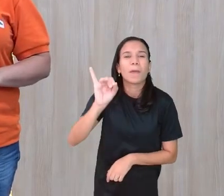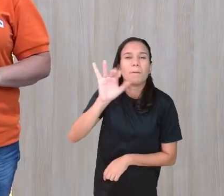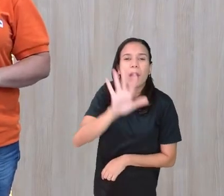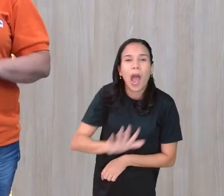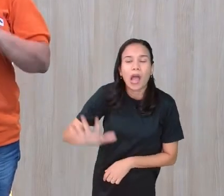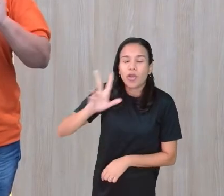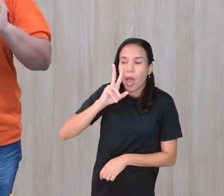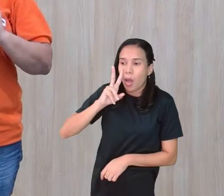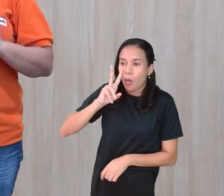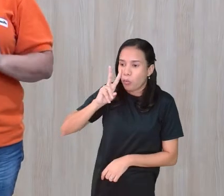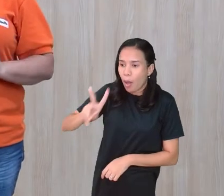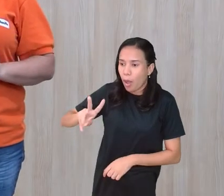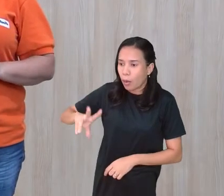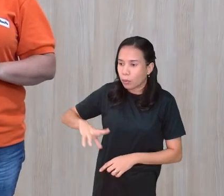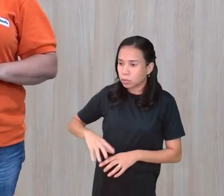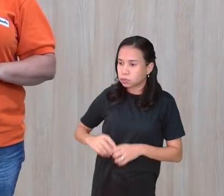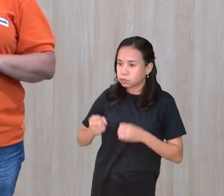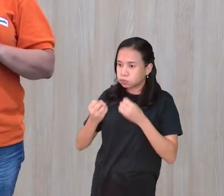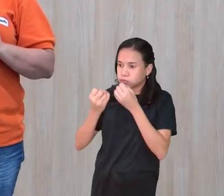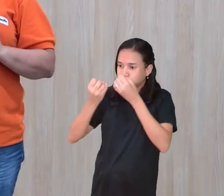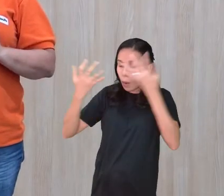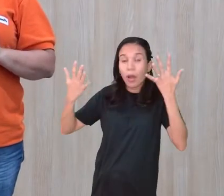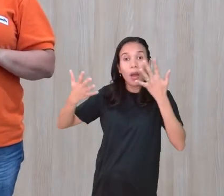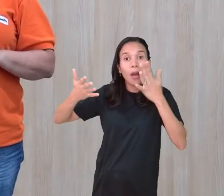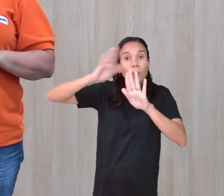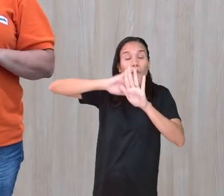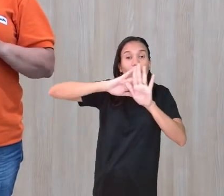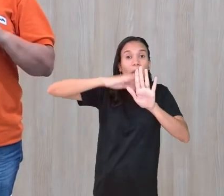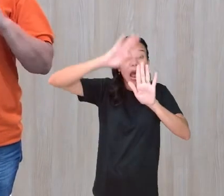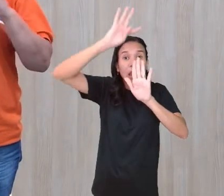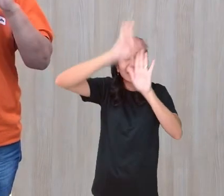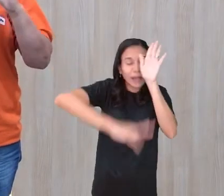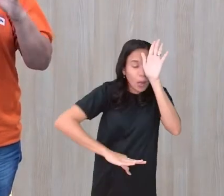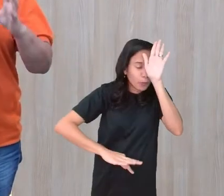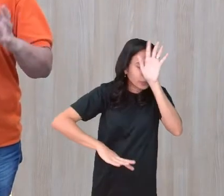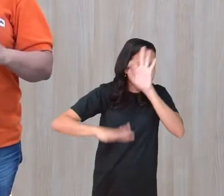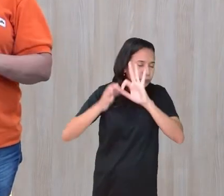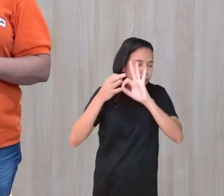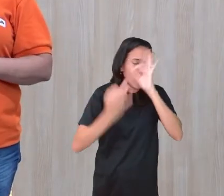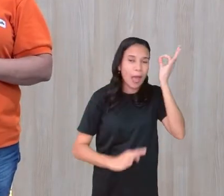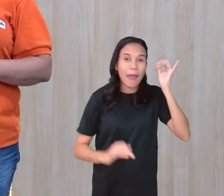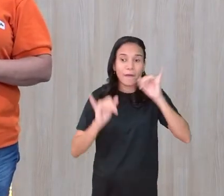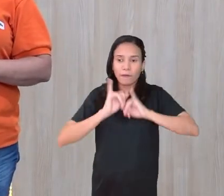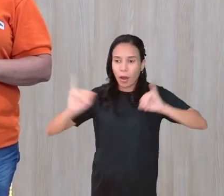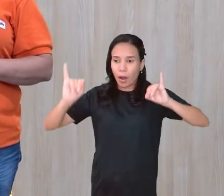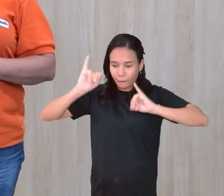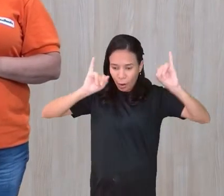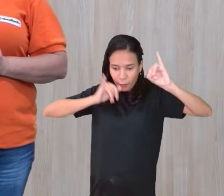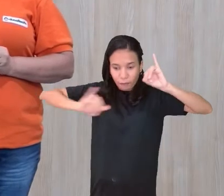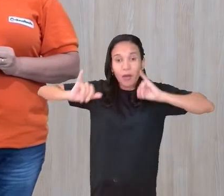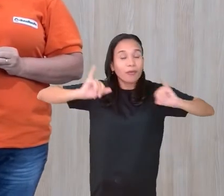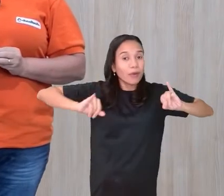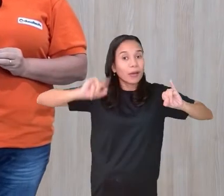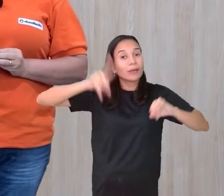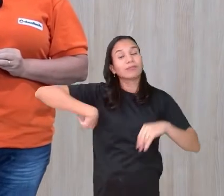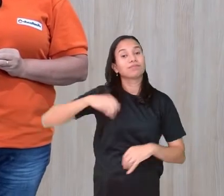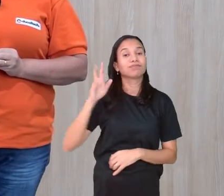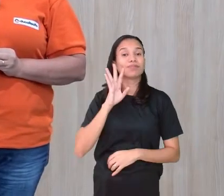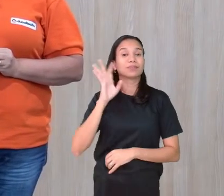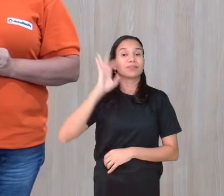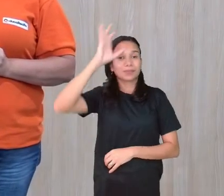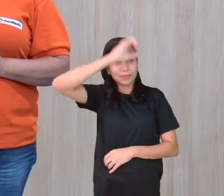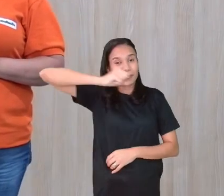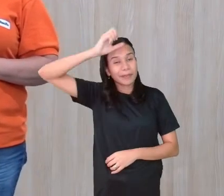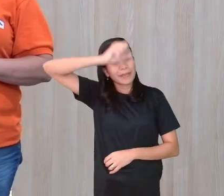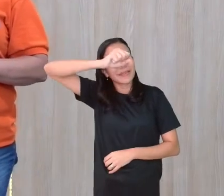imagem pode ser um hipertexto, um texto, né, há ali várias informações. Não é legal aprender?